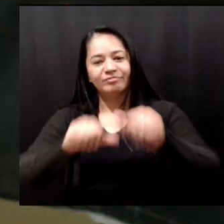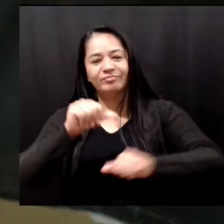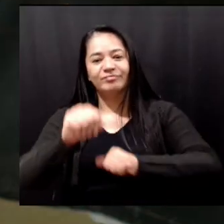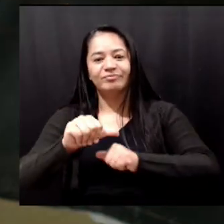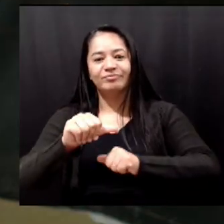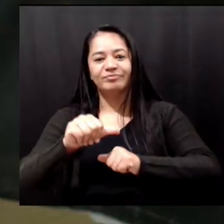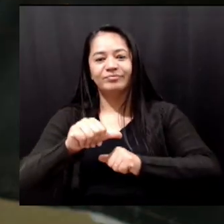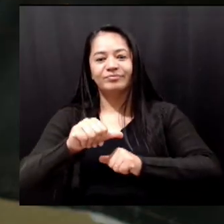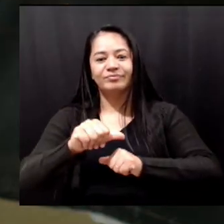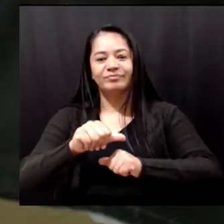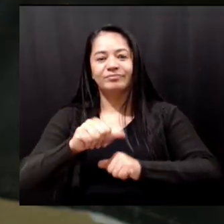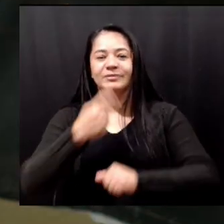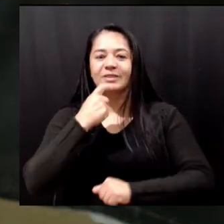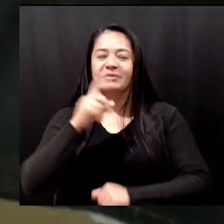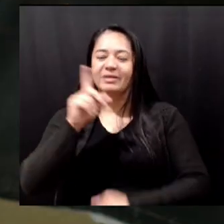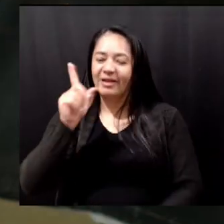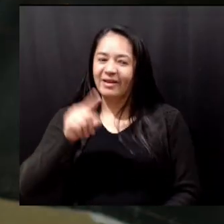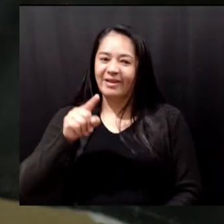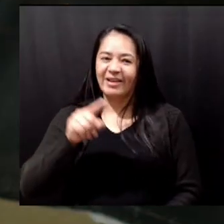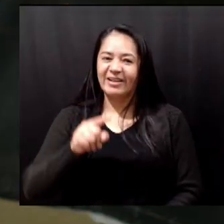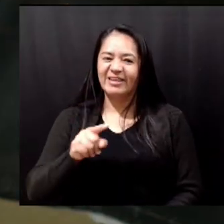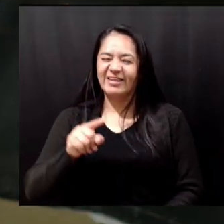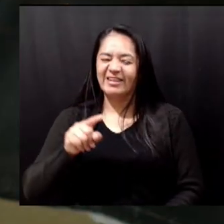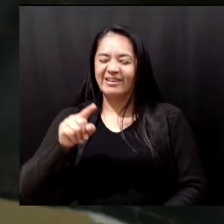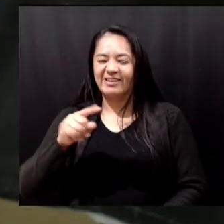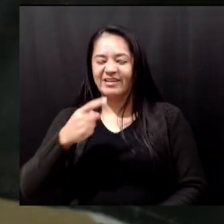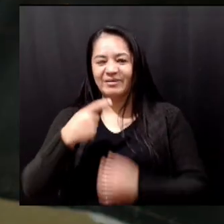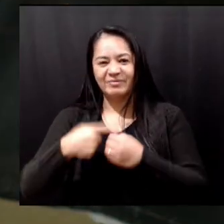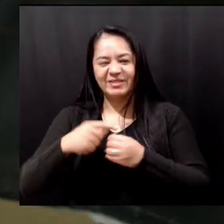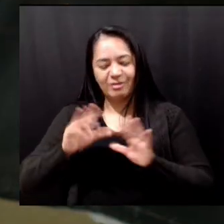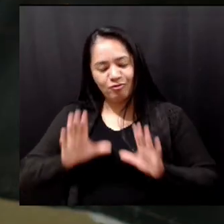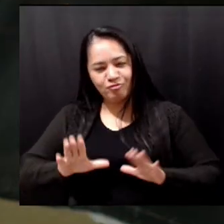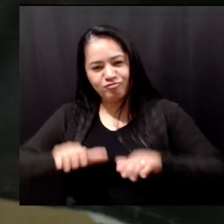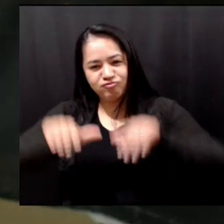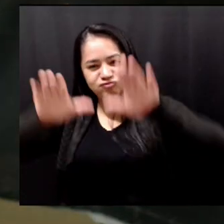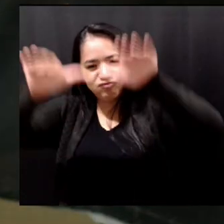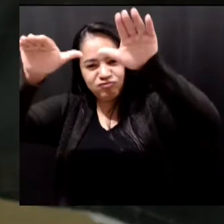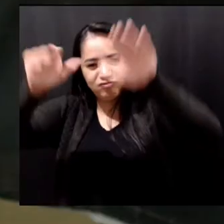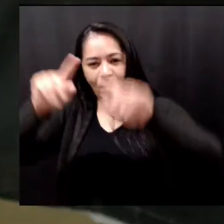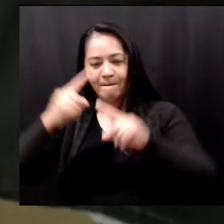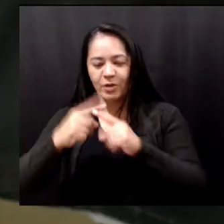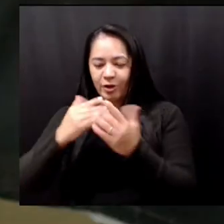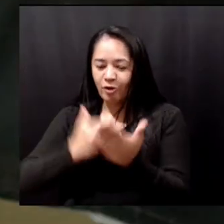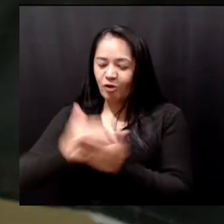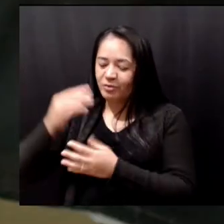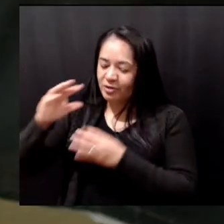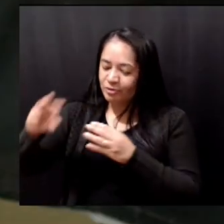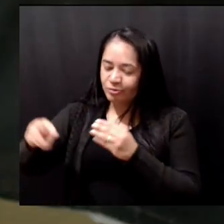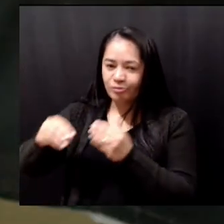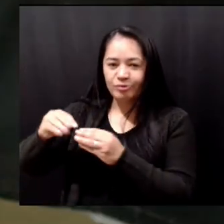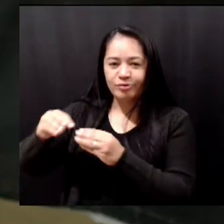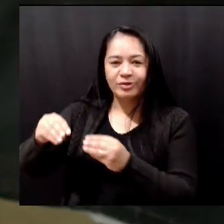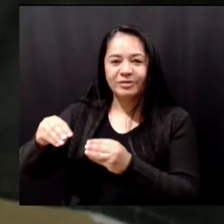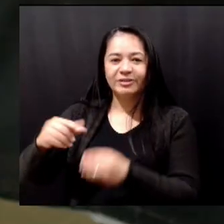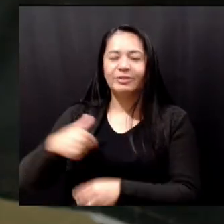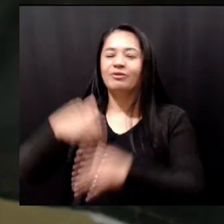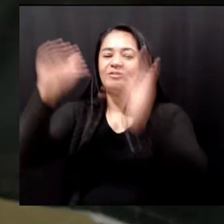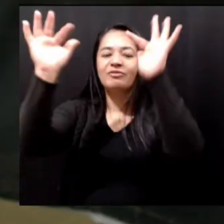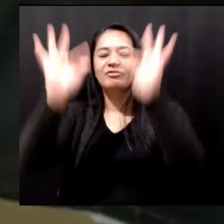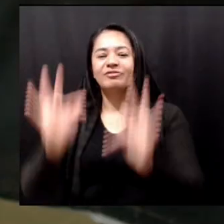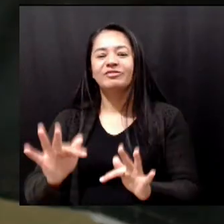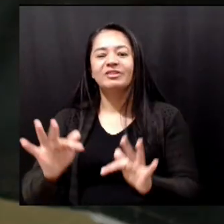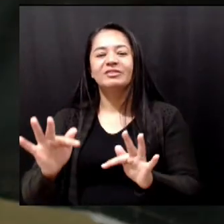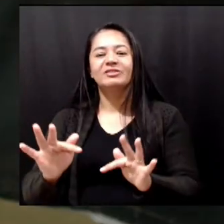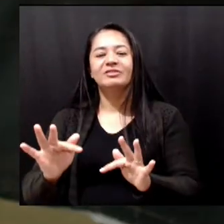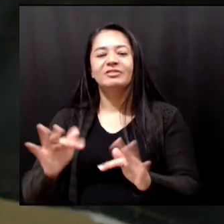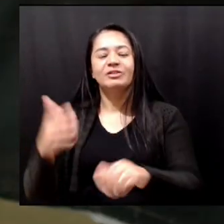a cidade de Fênix, ela ressurgiu das cinzas e a gente fica muito feliz em saber disso e eu fico feliz em fazer parte agora